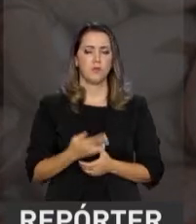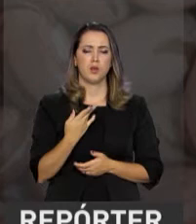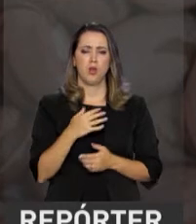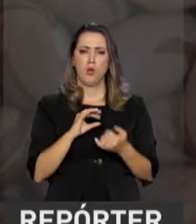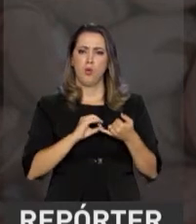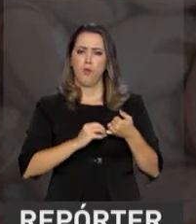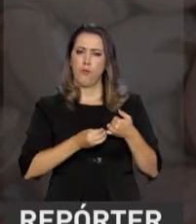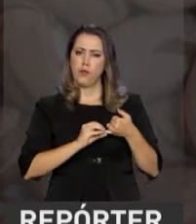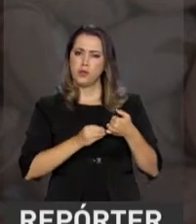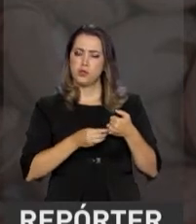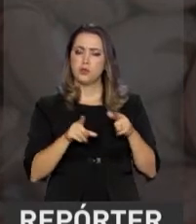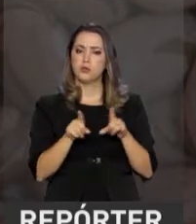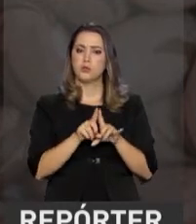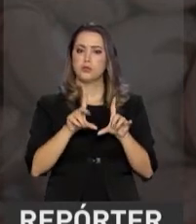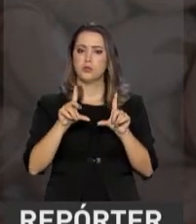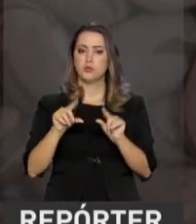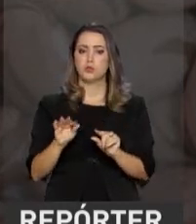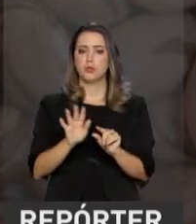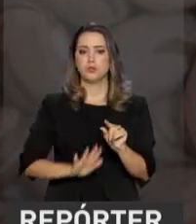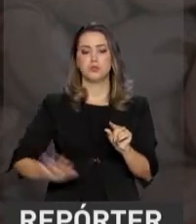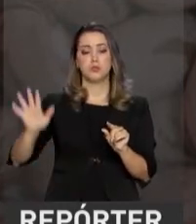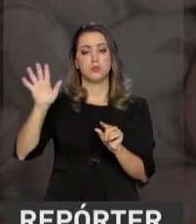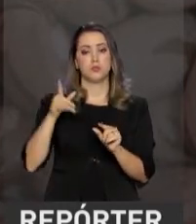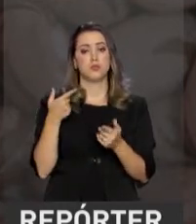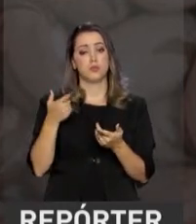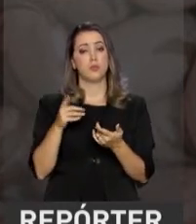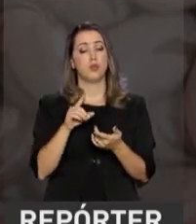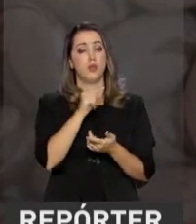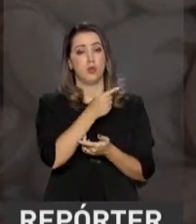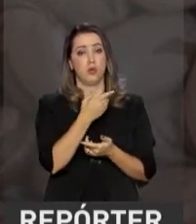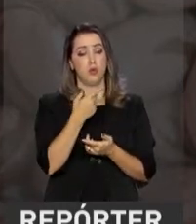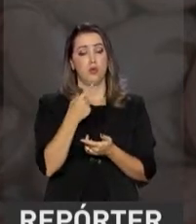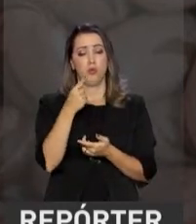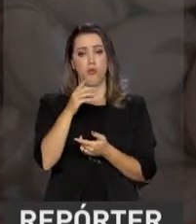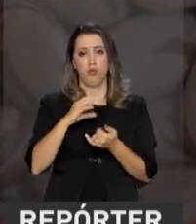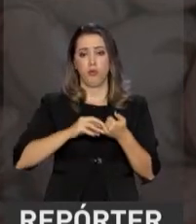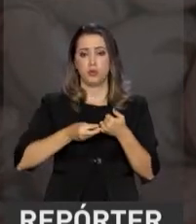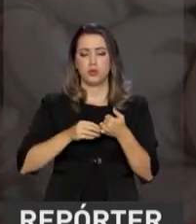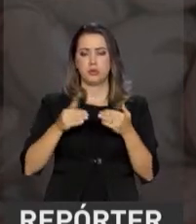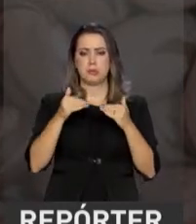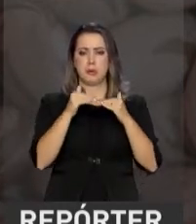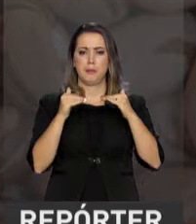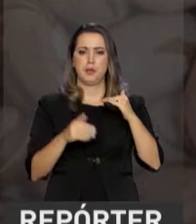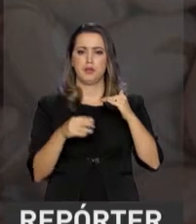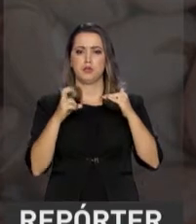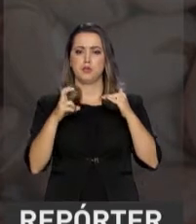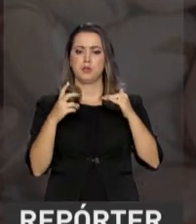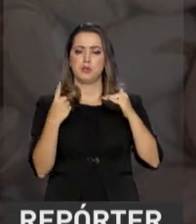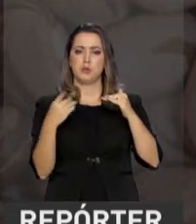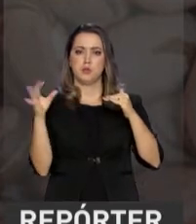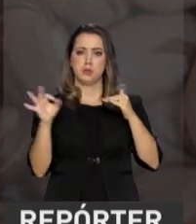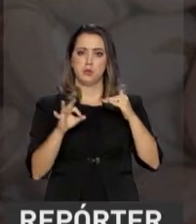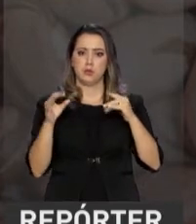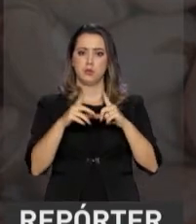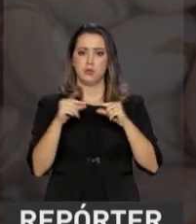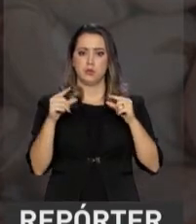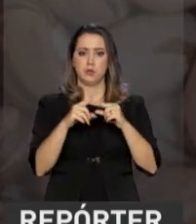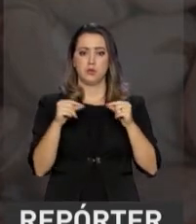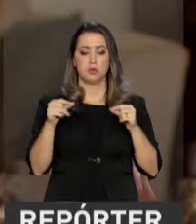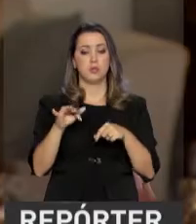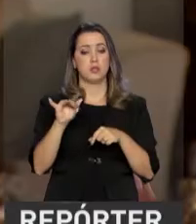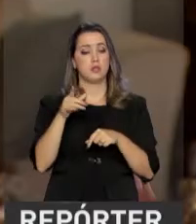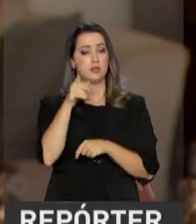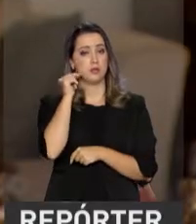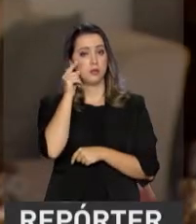feijão também registrou queda em todo o país. O tipo carioquinha ficou até 51% mais barato em Brasília, Fortaleza e